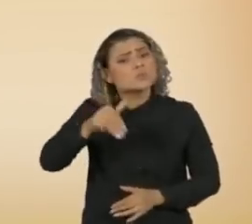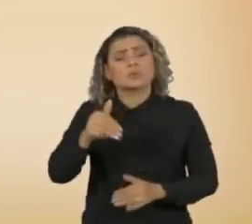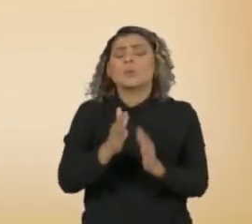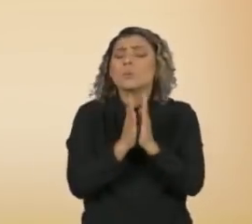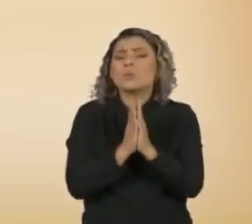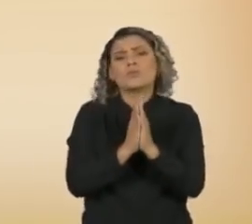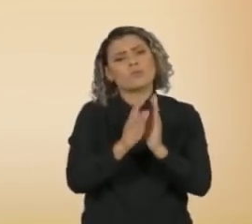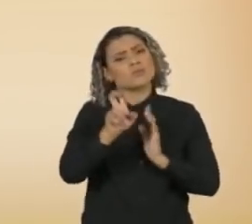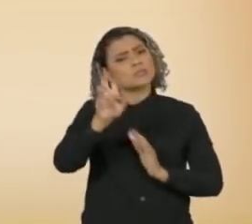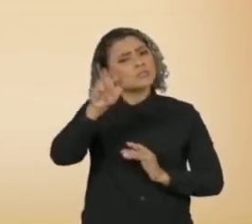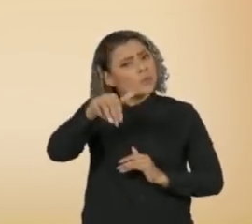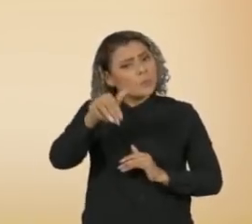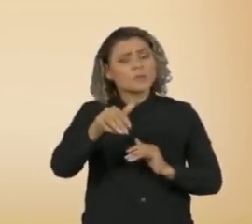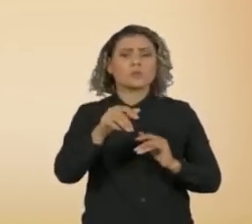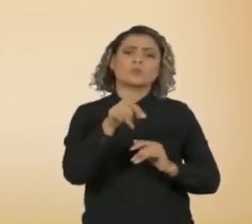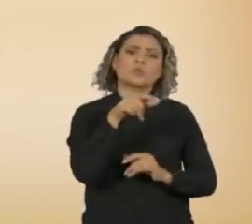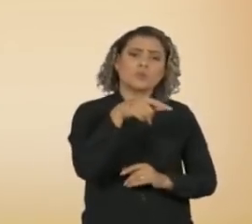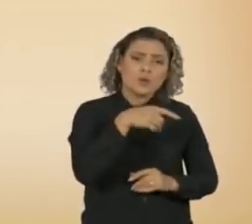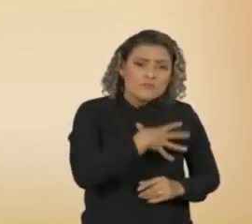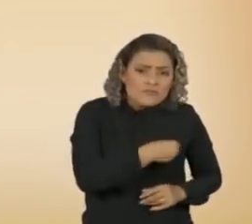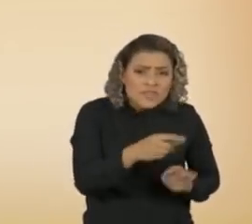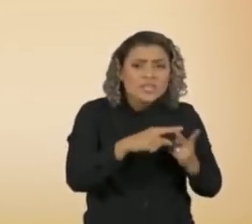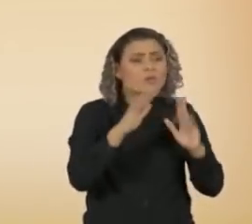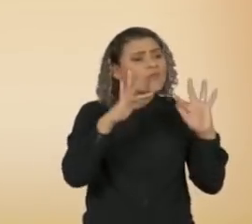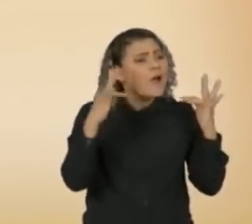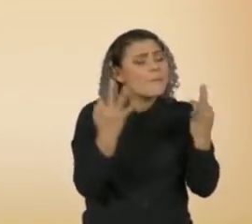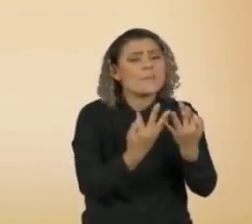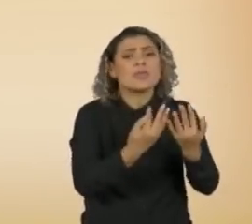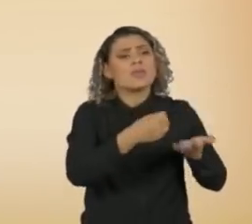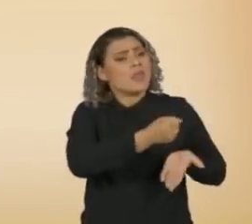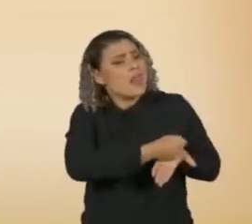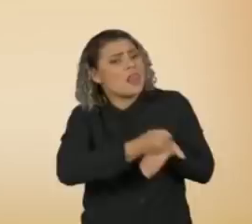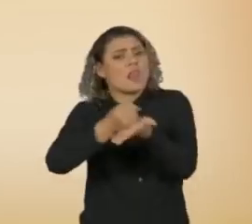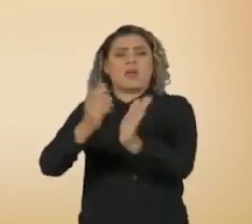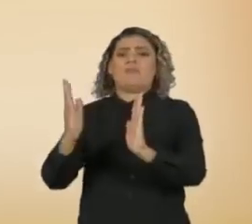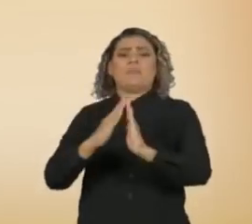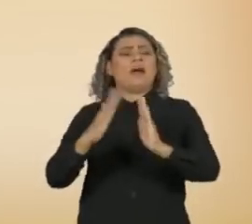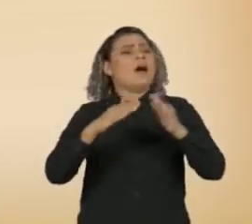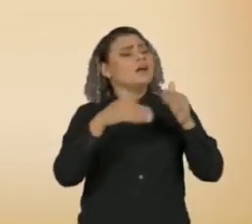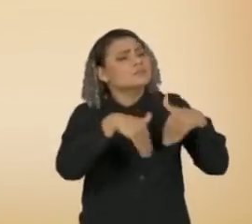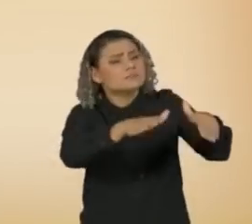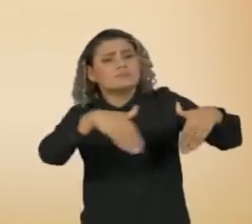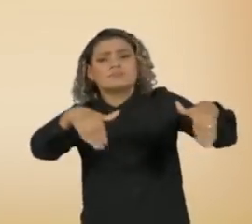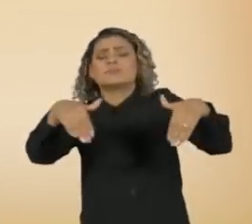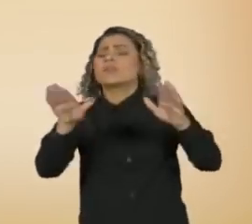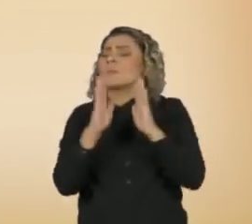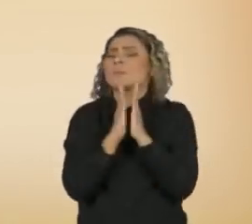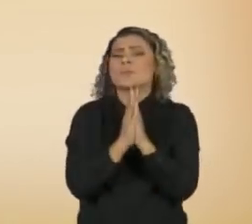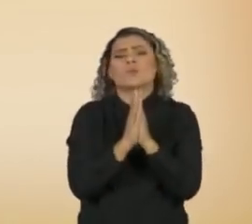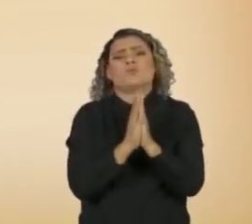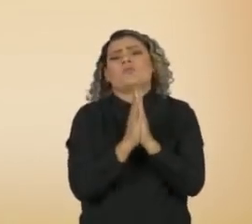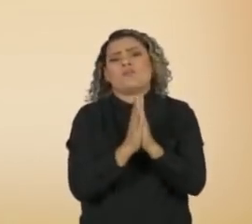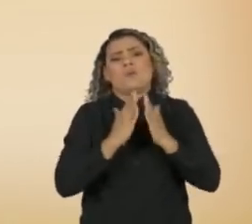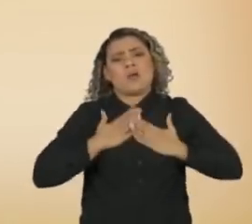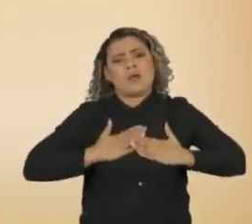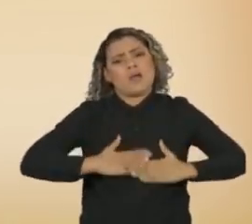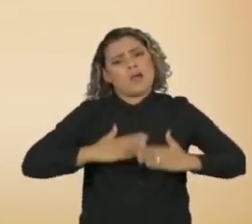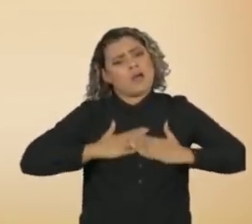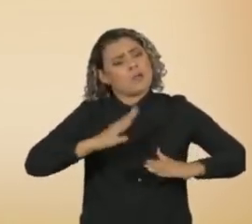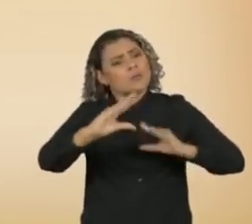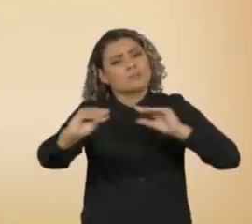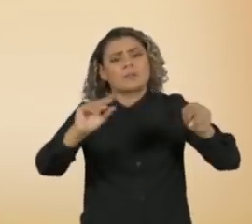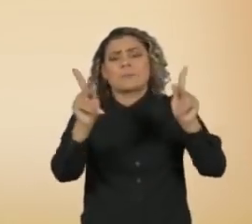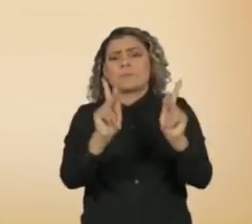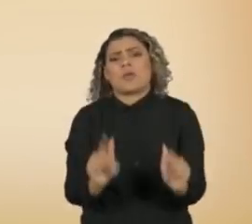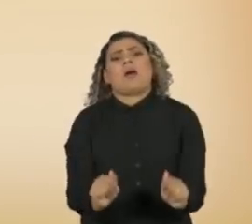minutos para pegarem os seus parentes, as suas esposas, os seus filhos, calma, e sair daqui em